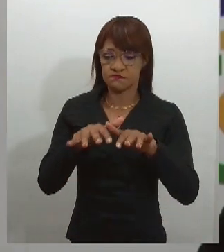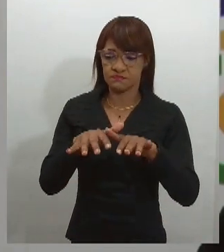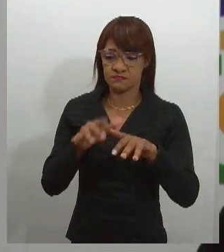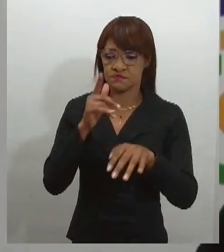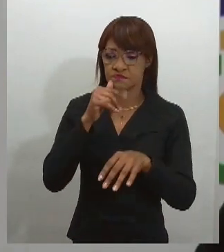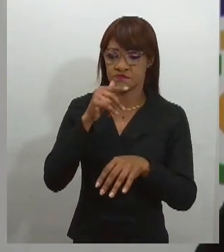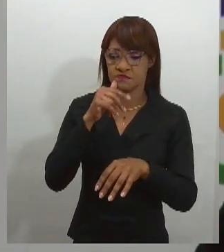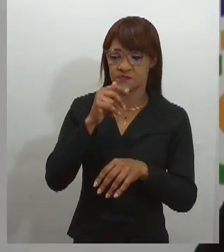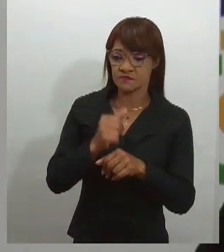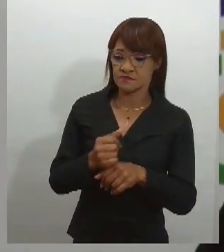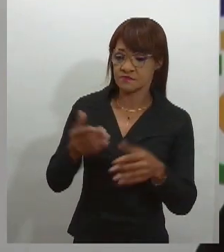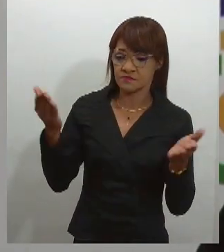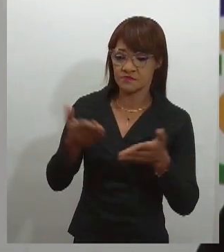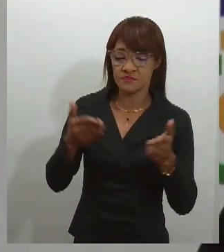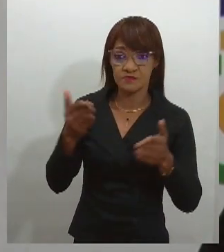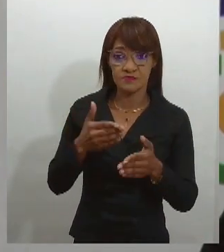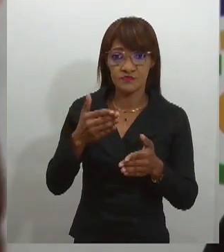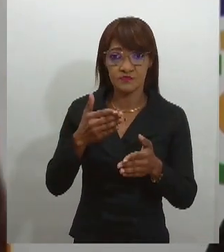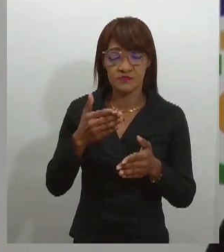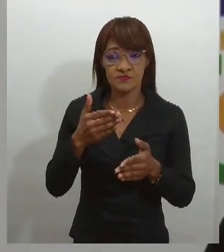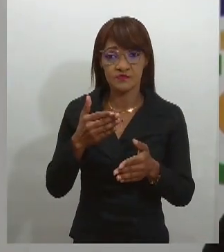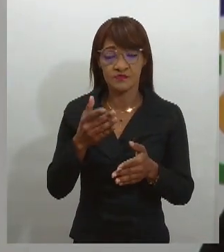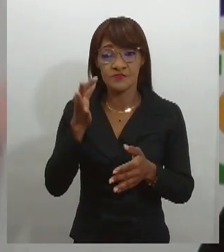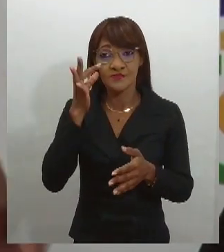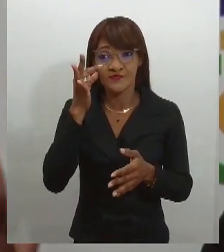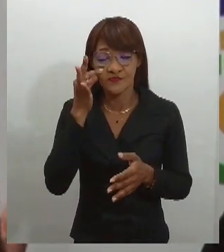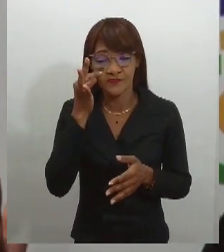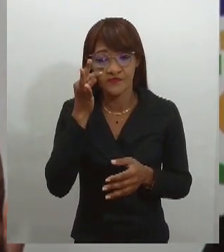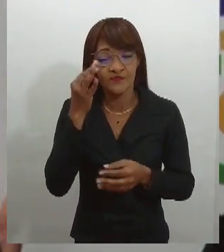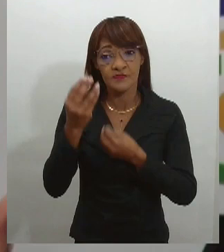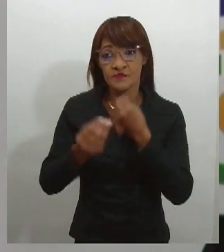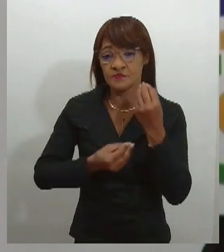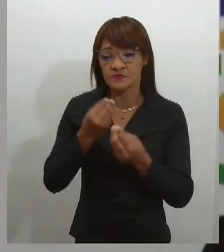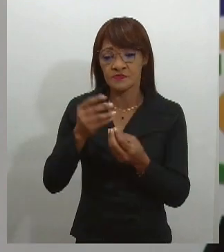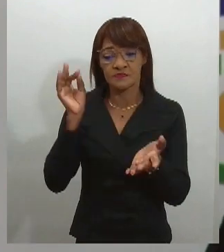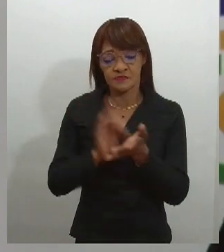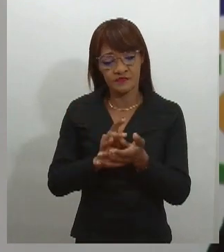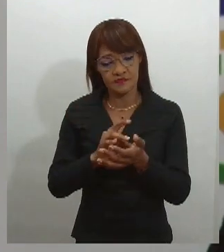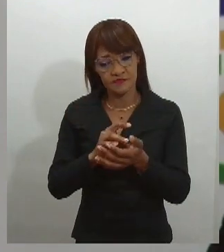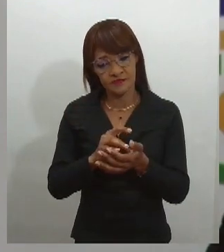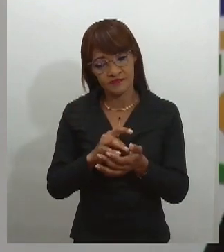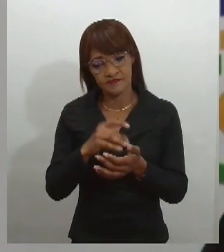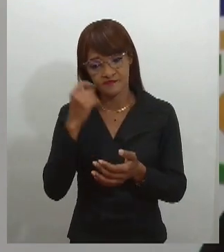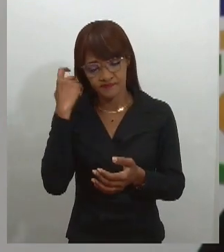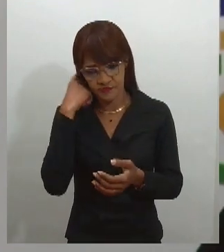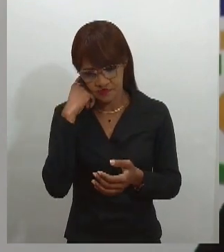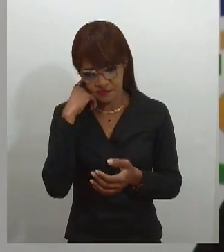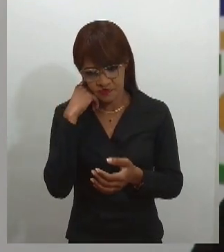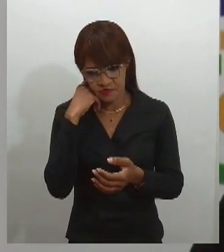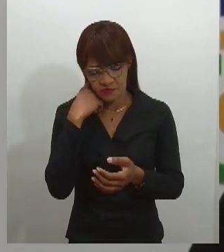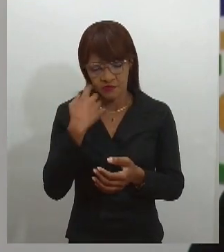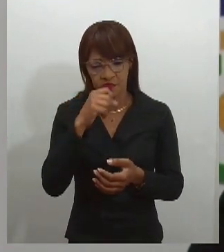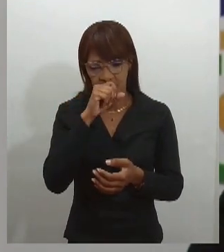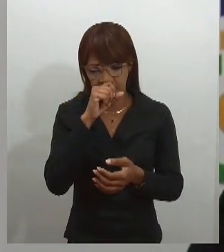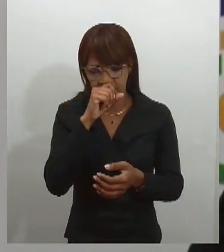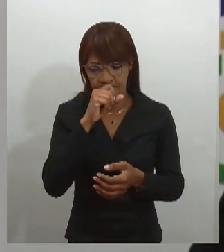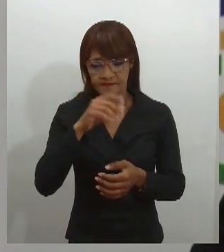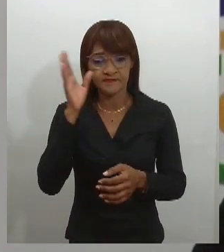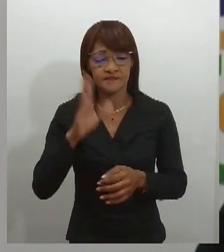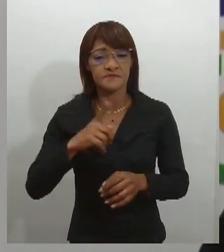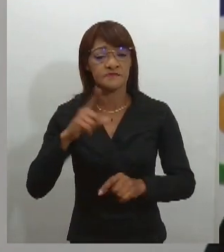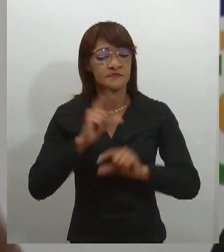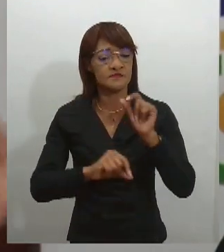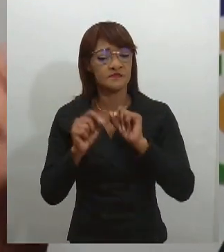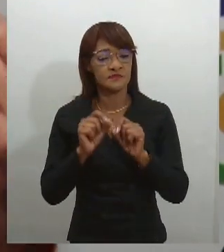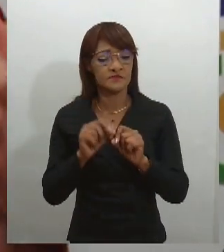como aquilo dali está funcionando. Como, por exemplo, a agência transfusional, eles já estão naquele processo de chamamento para